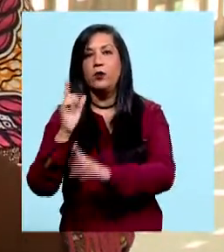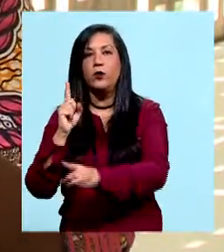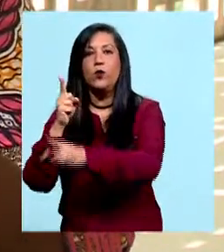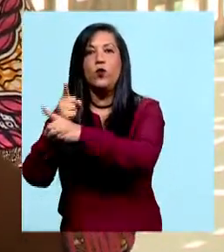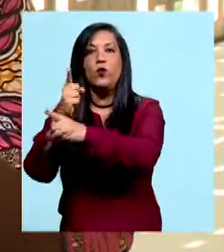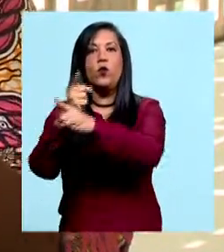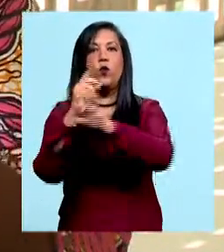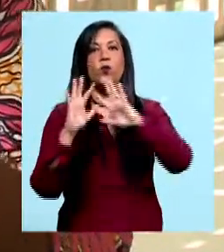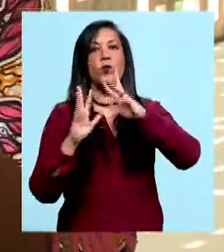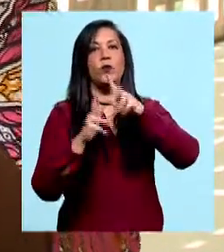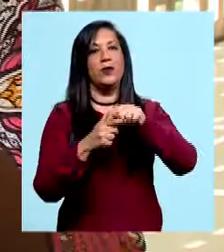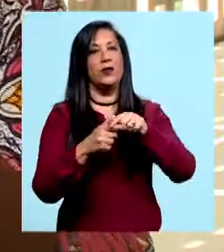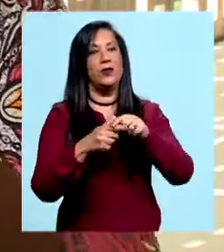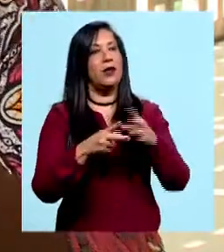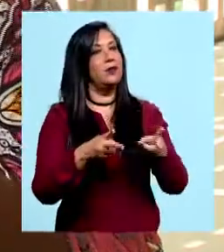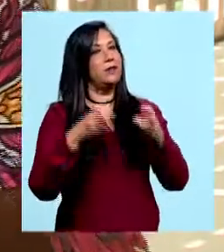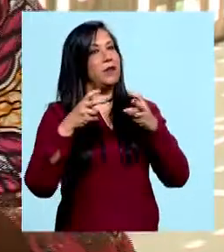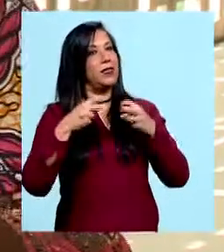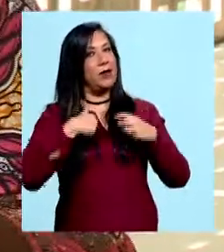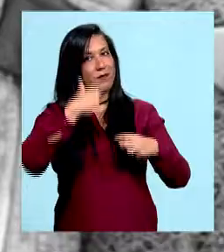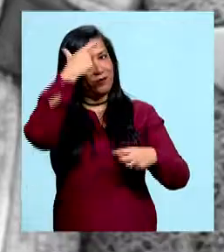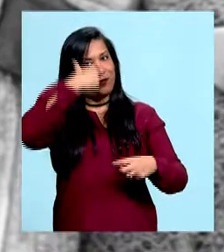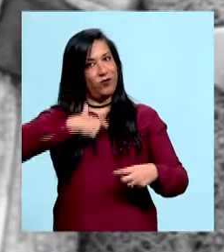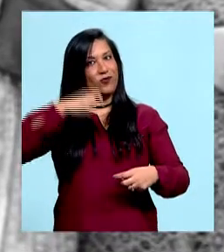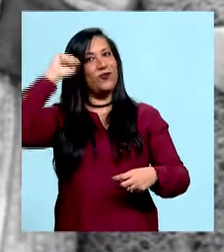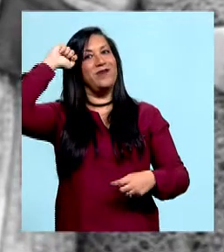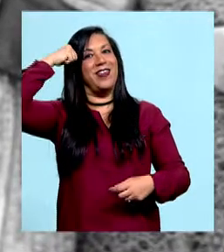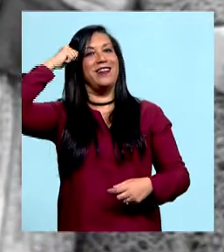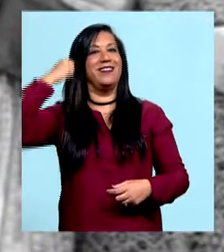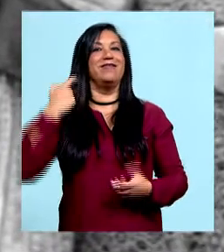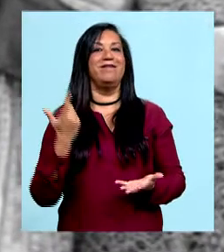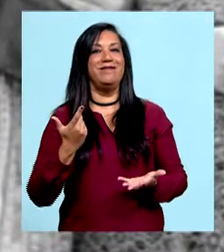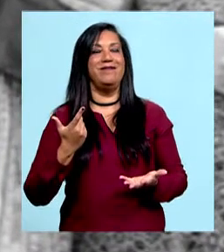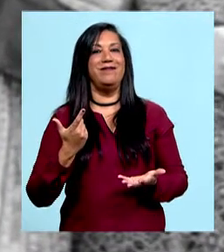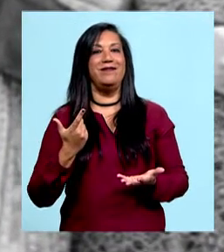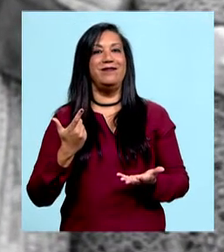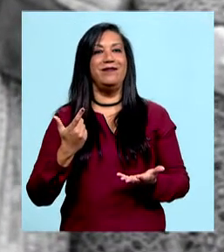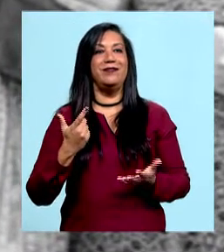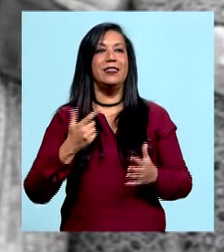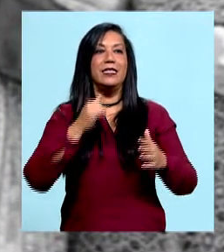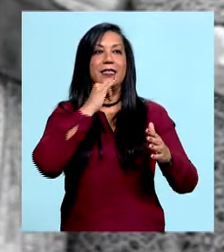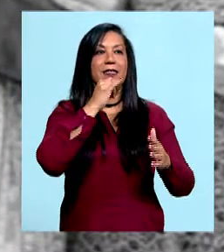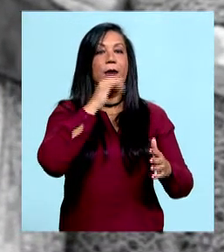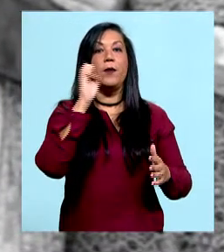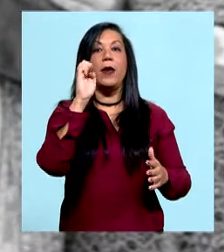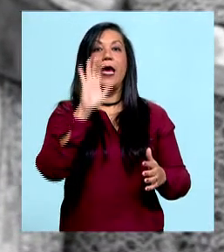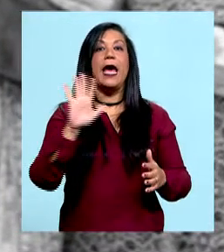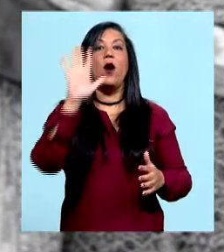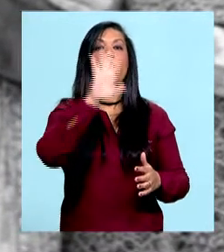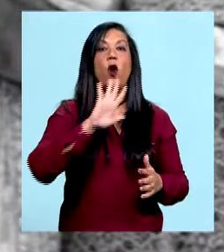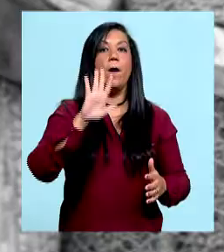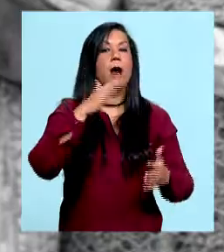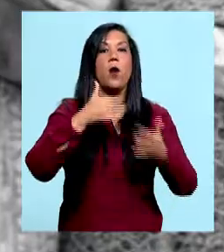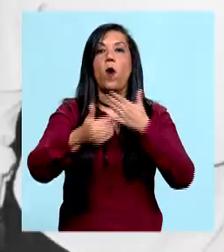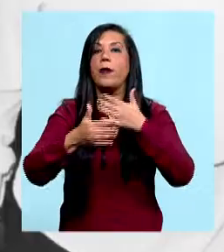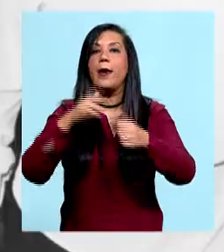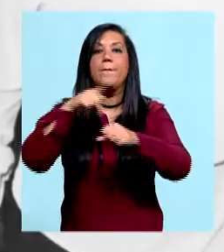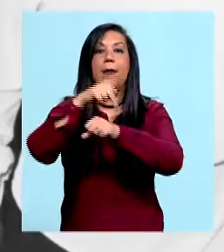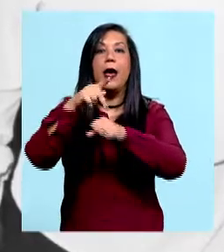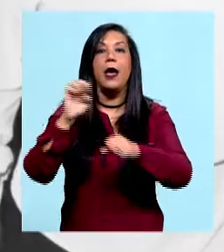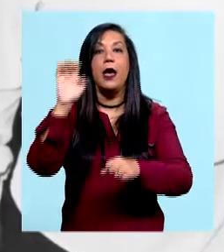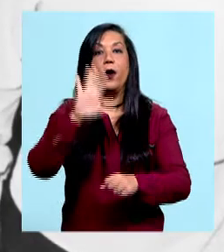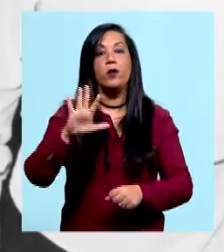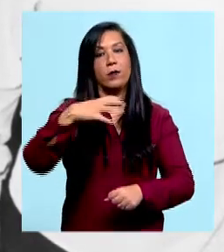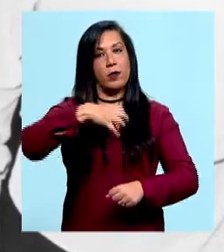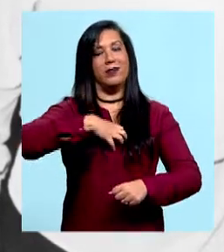do mundo, aí começo a sentir que sou negra. Para atravessar a fronteira na Europa, qualquer que seja o país, a